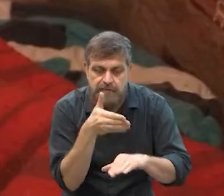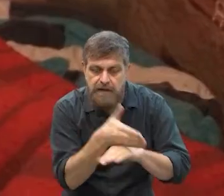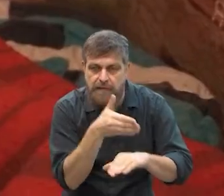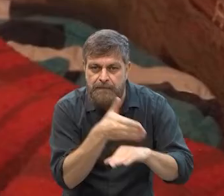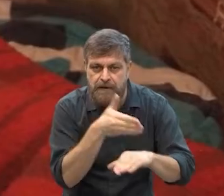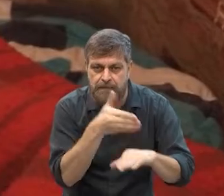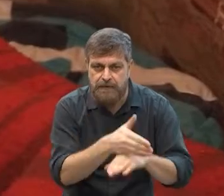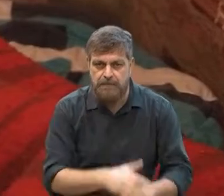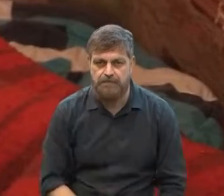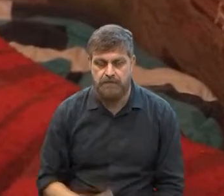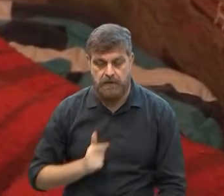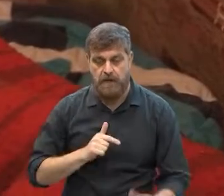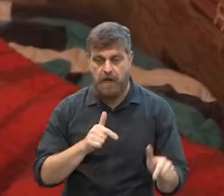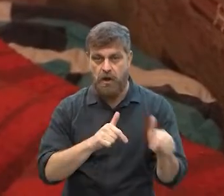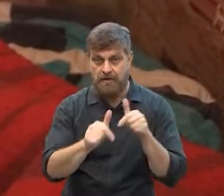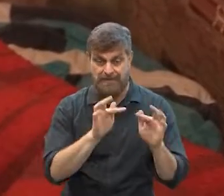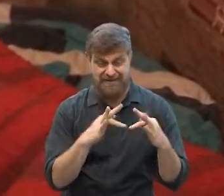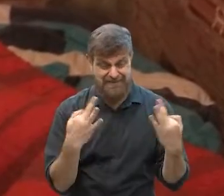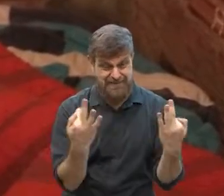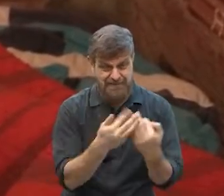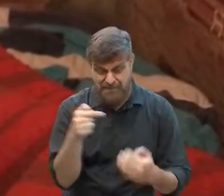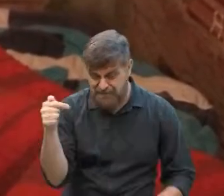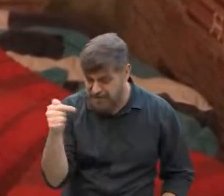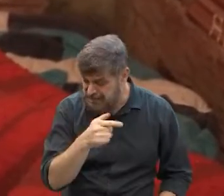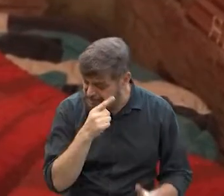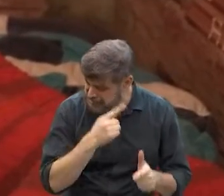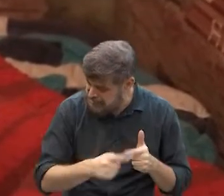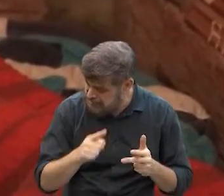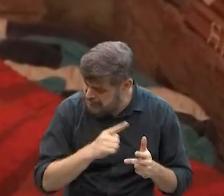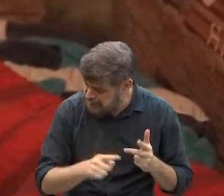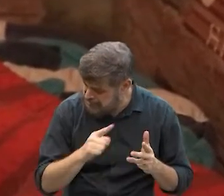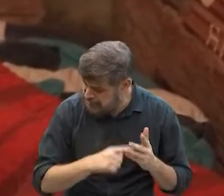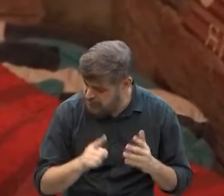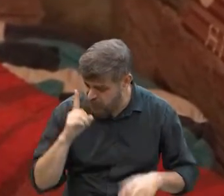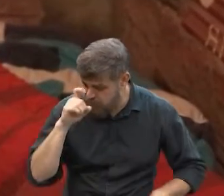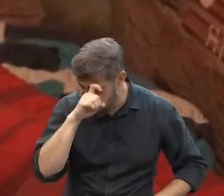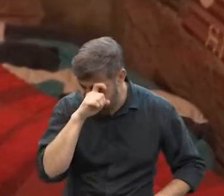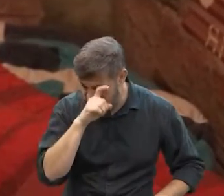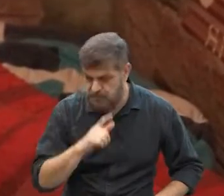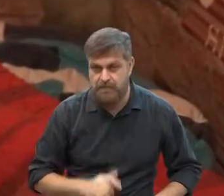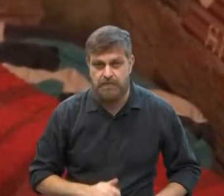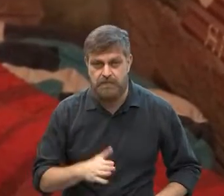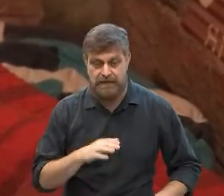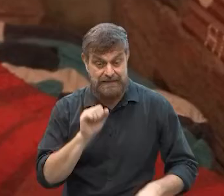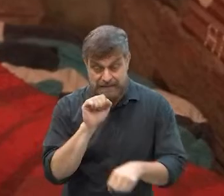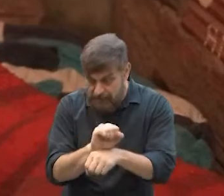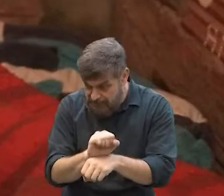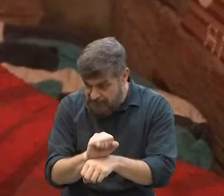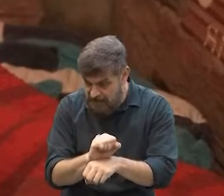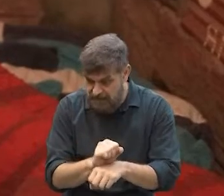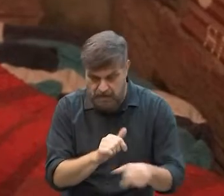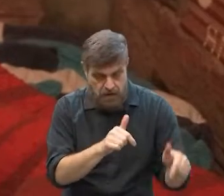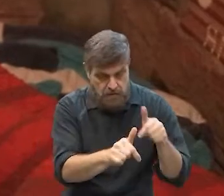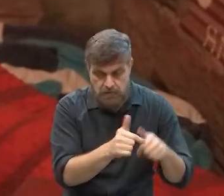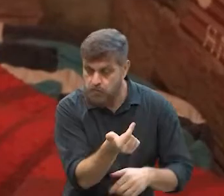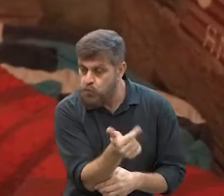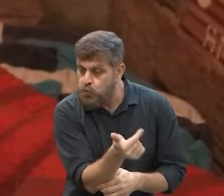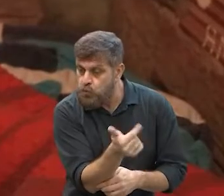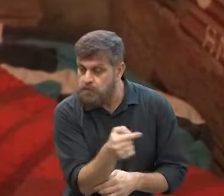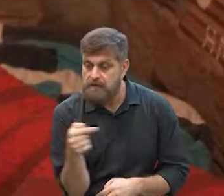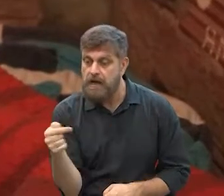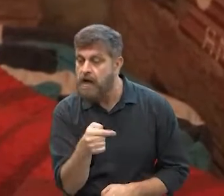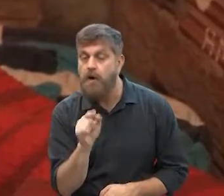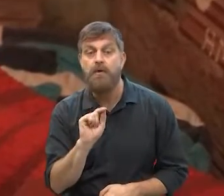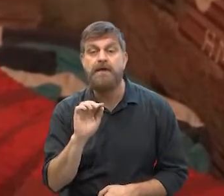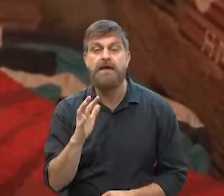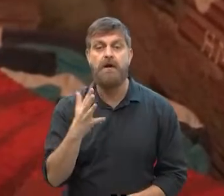um serviço que mexe com famílias que estão numa situação muito vulnerável, porque qualquer tipo de paralisação de um serviço como esse